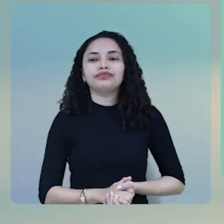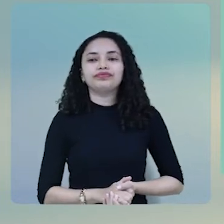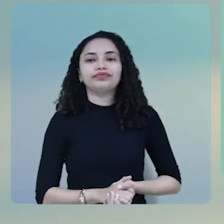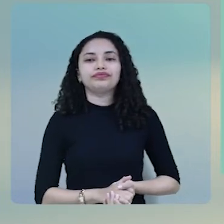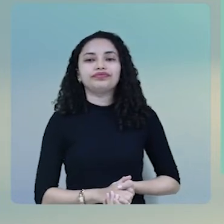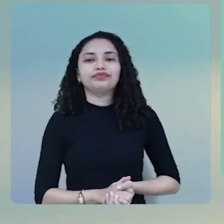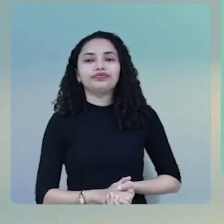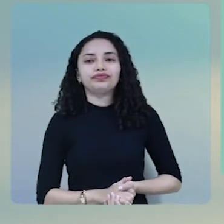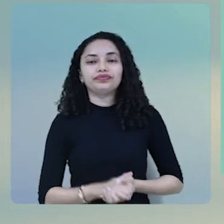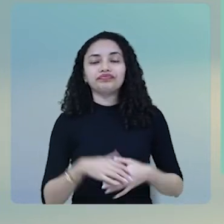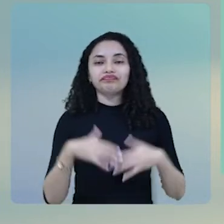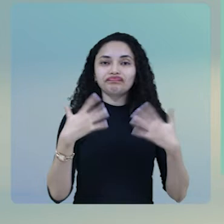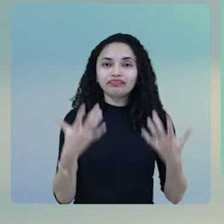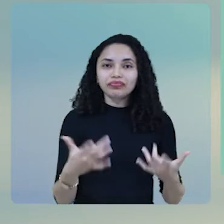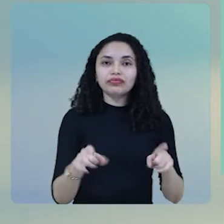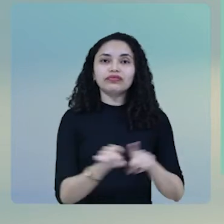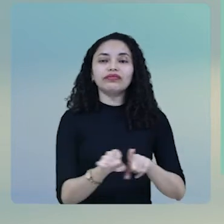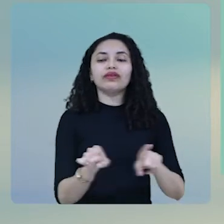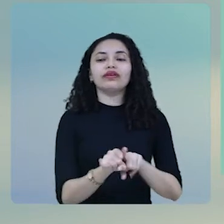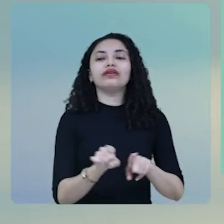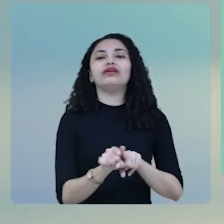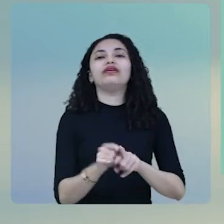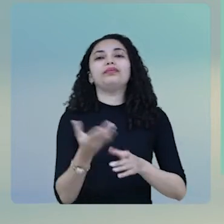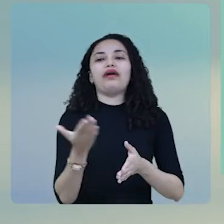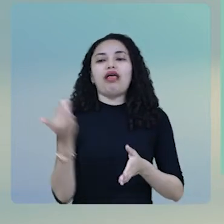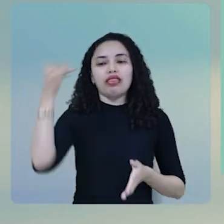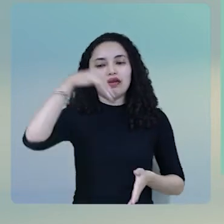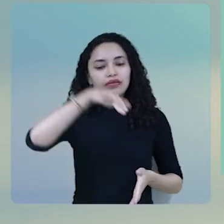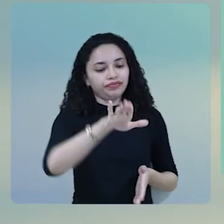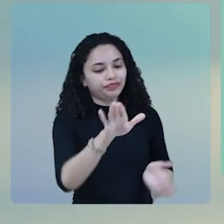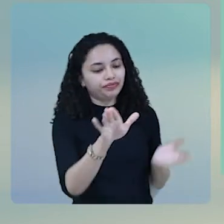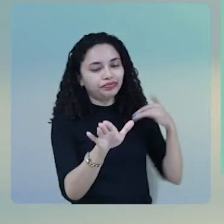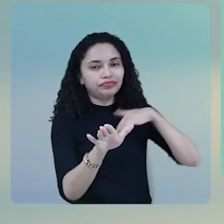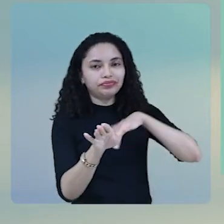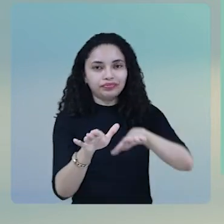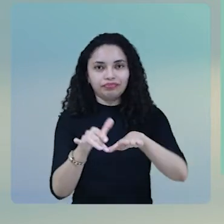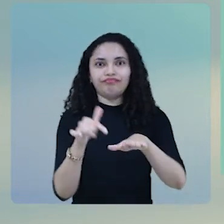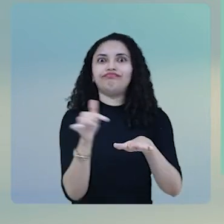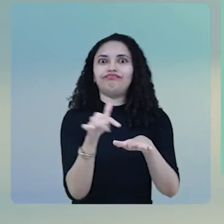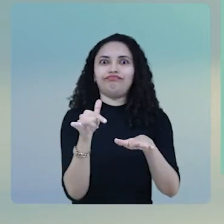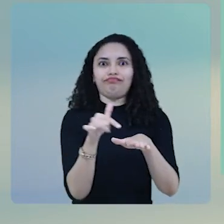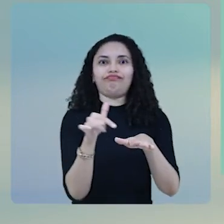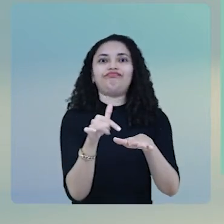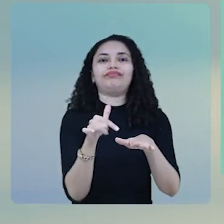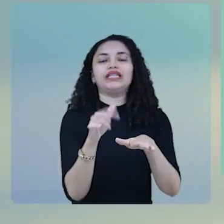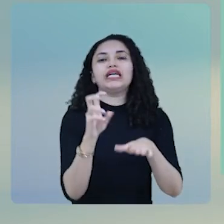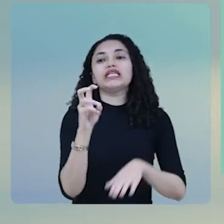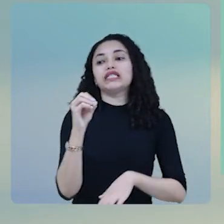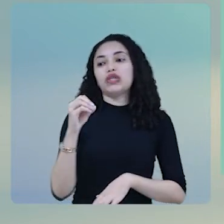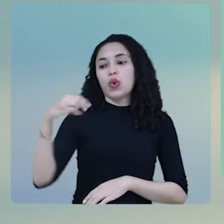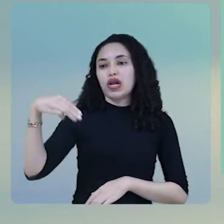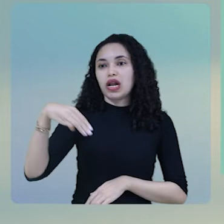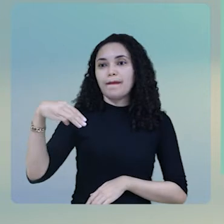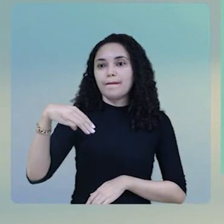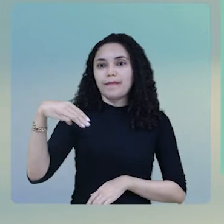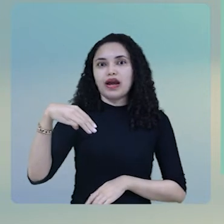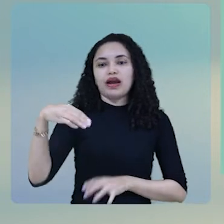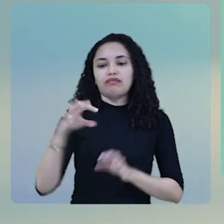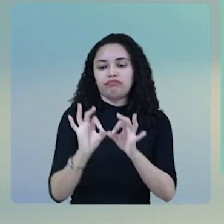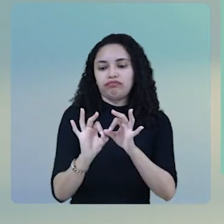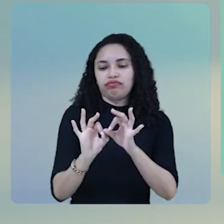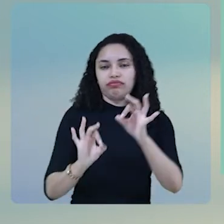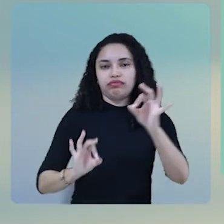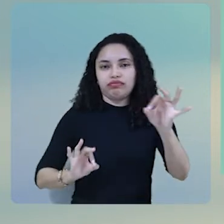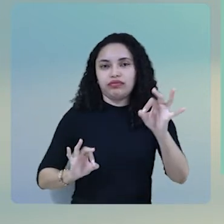Também trabalhamos a velocidade na natação, né? Uma prova de 50 metros na natação é uma prova muito rápida. Então, eu tenho ali que dar a